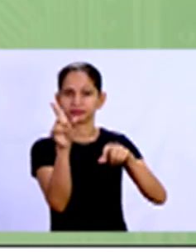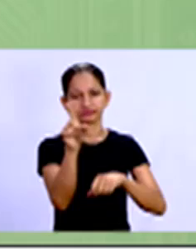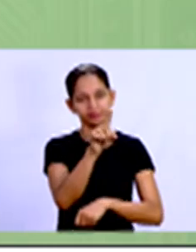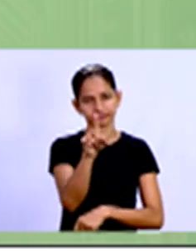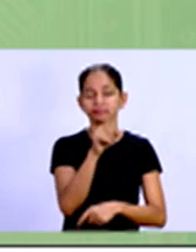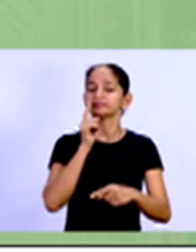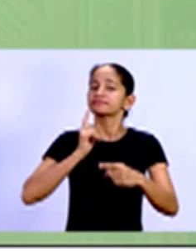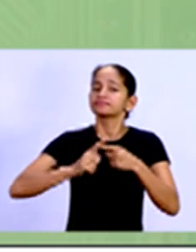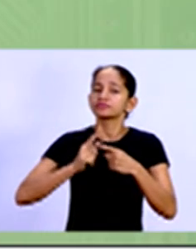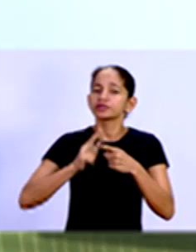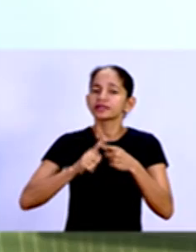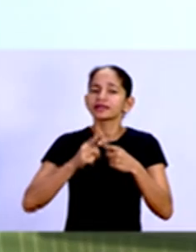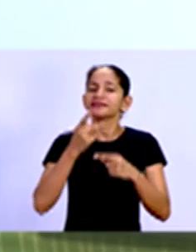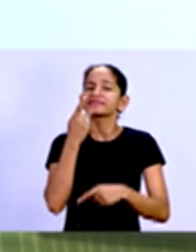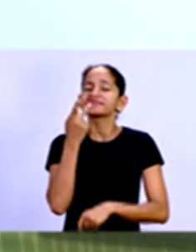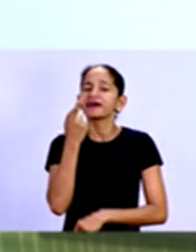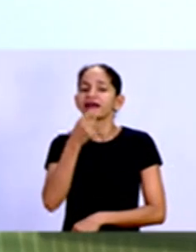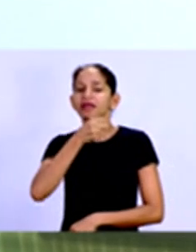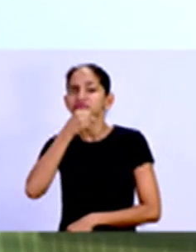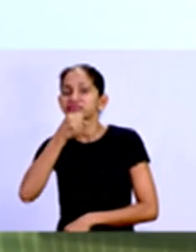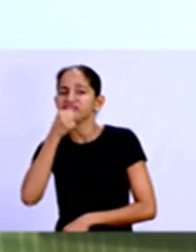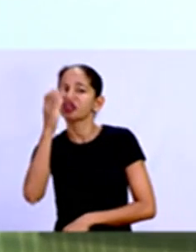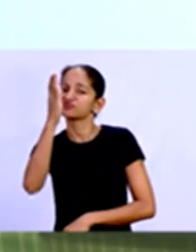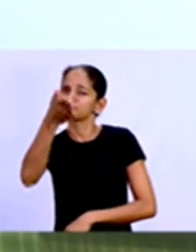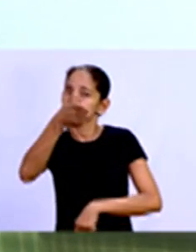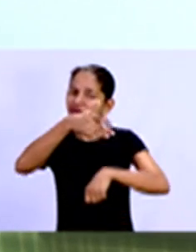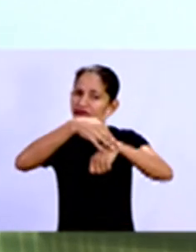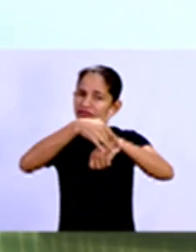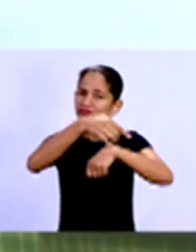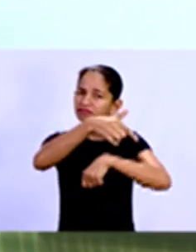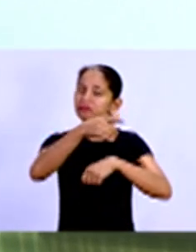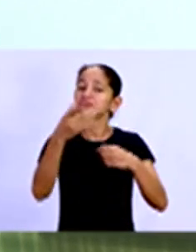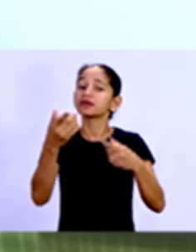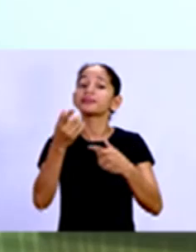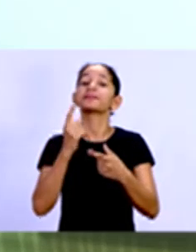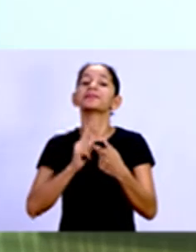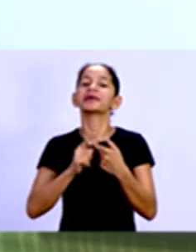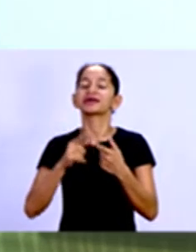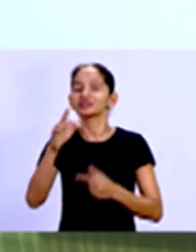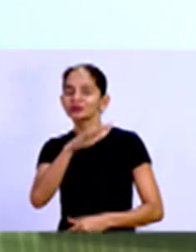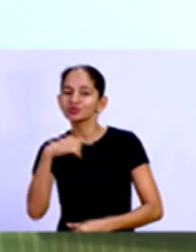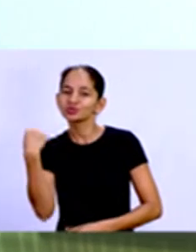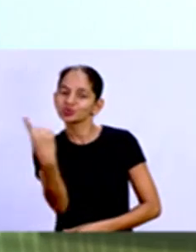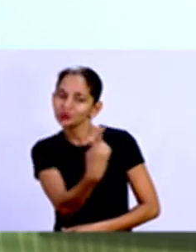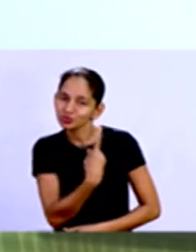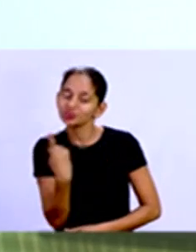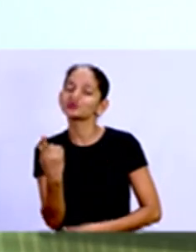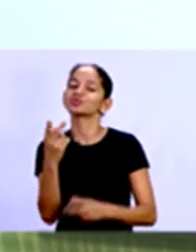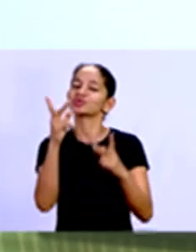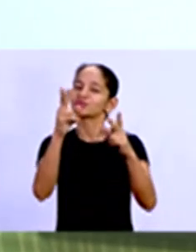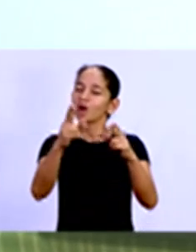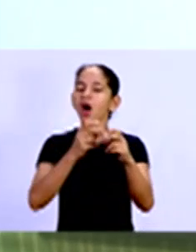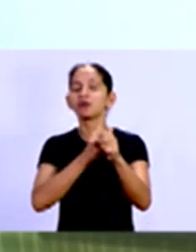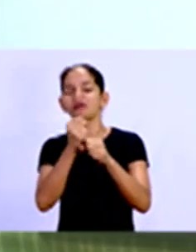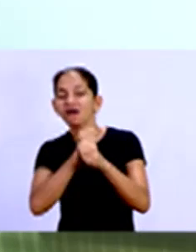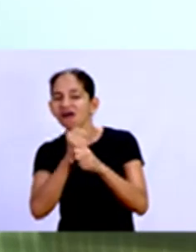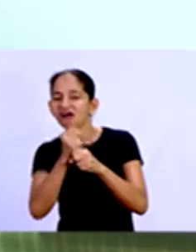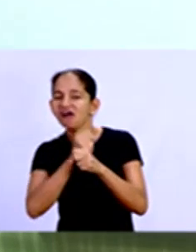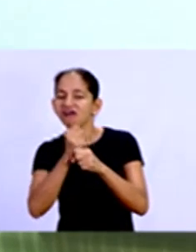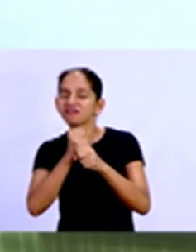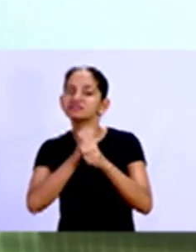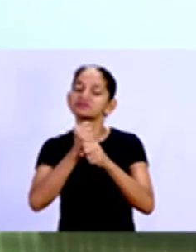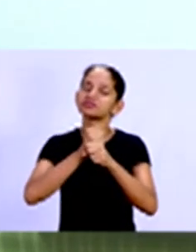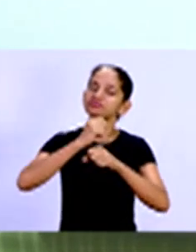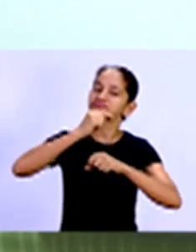Por que eu digo que a velhice não deve ser considerada uma doença? Todos nós, com o passar dos anos,